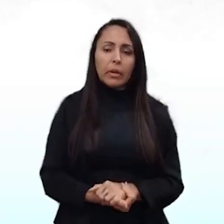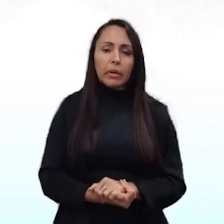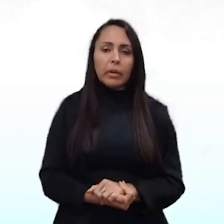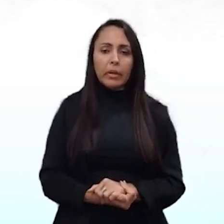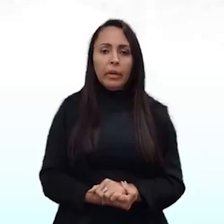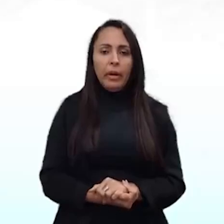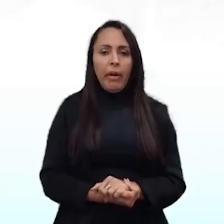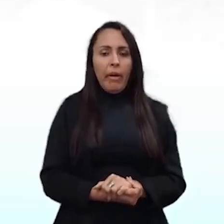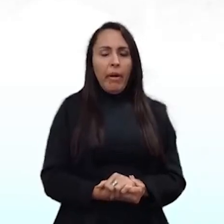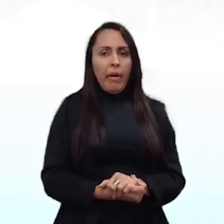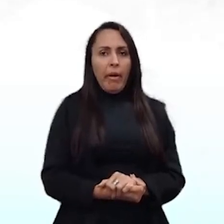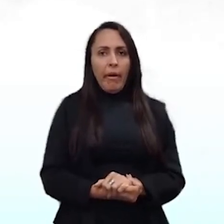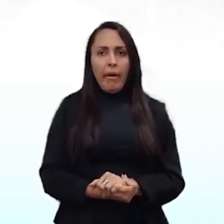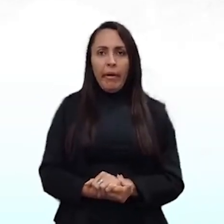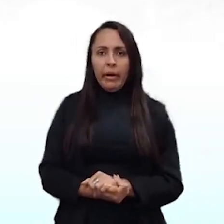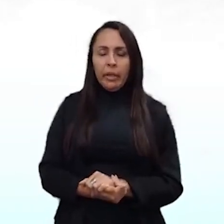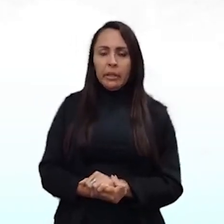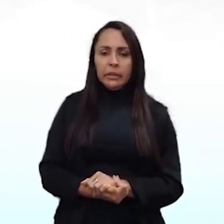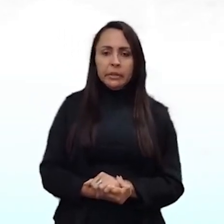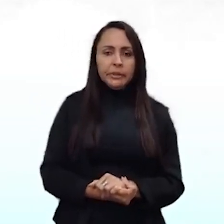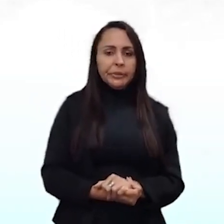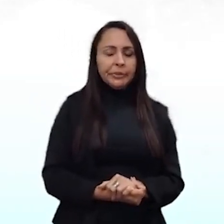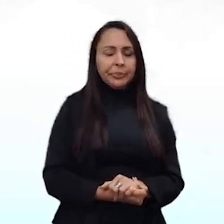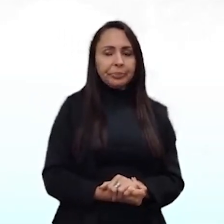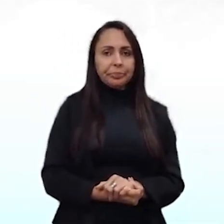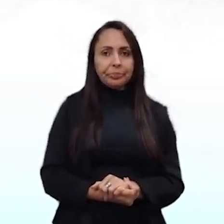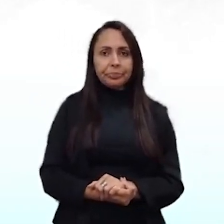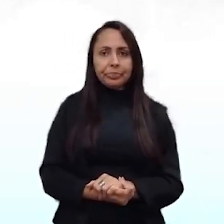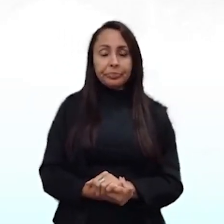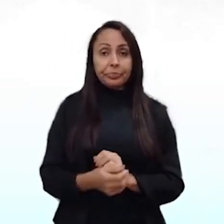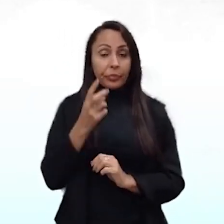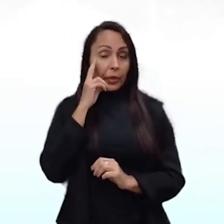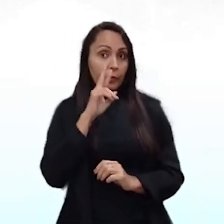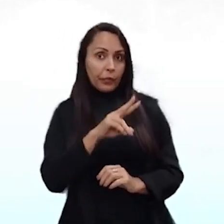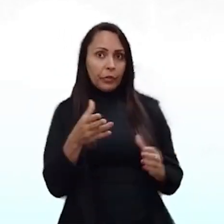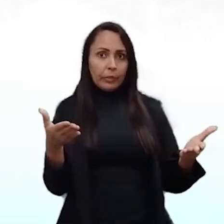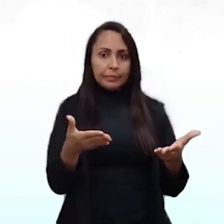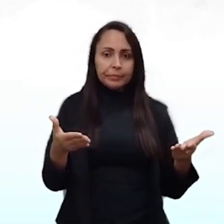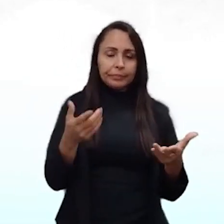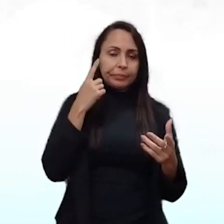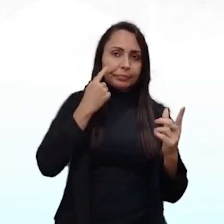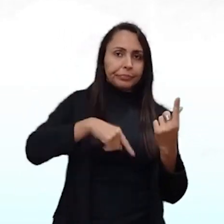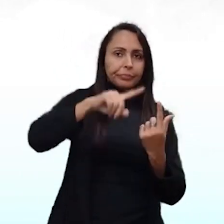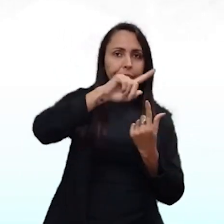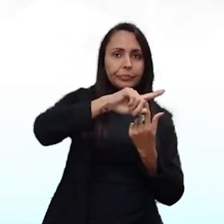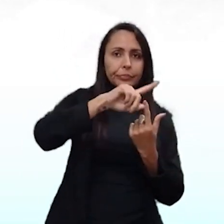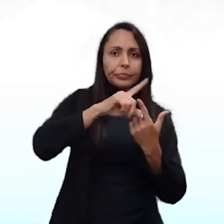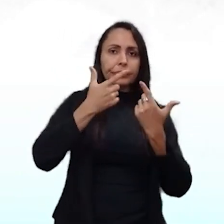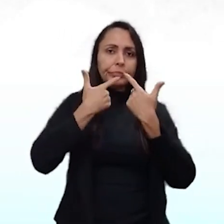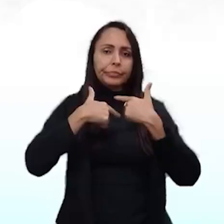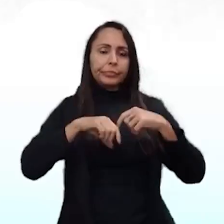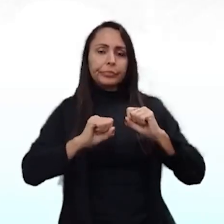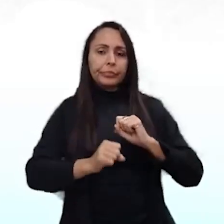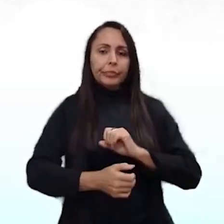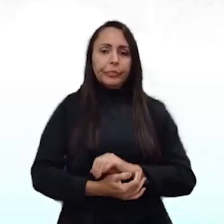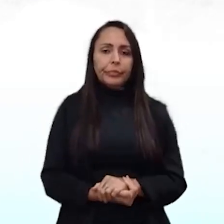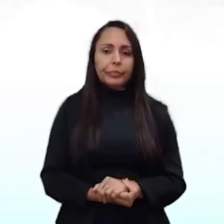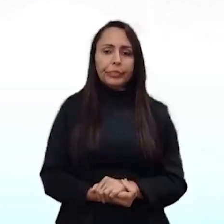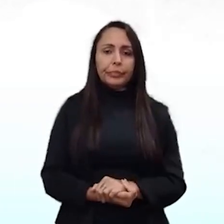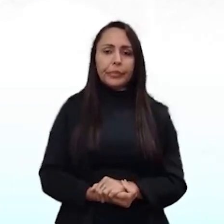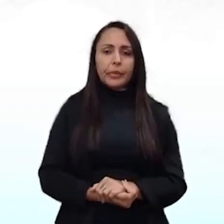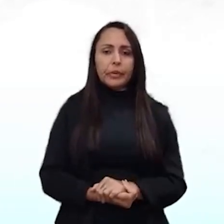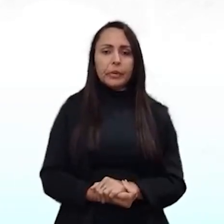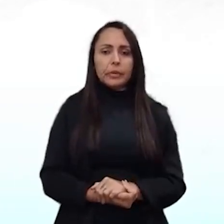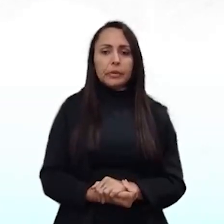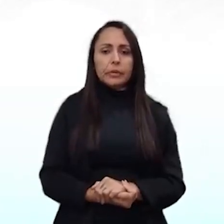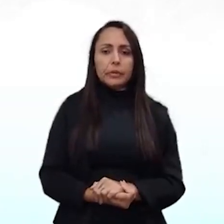passar aqui o slide e você vai dar uma olhada no seguinte. Eu coloquei, ó, tipos de linguagens. Dá uma olhada lá.